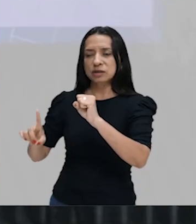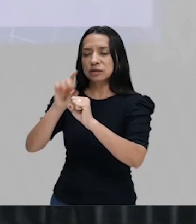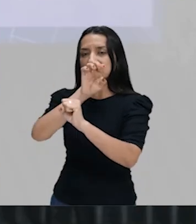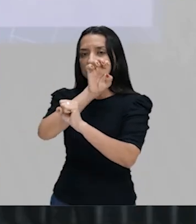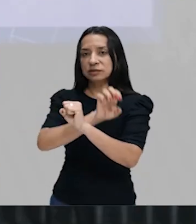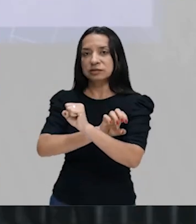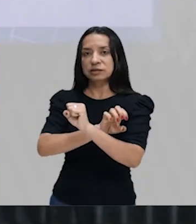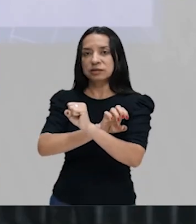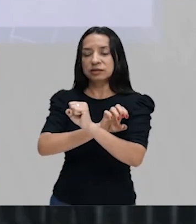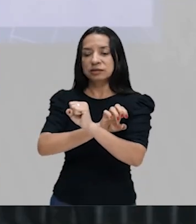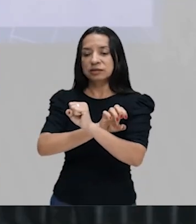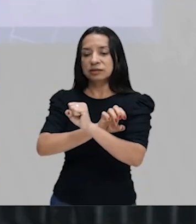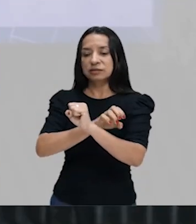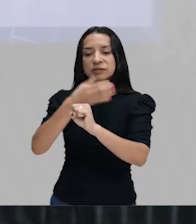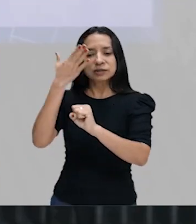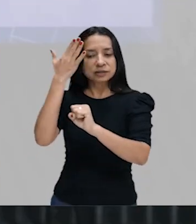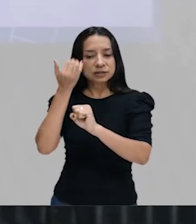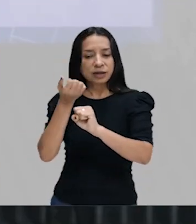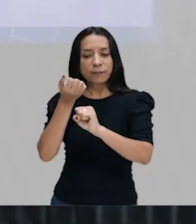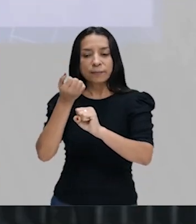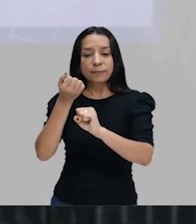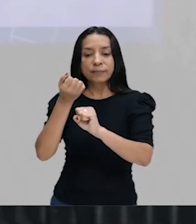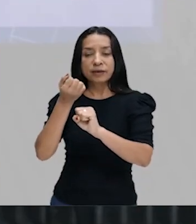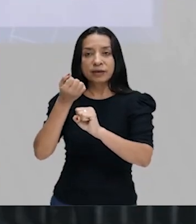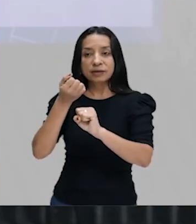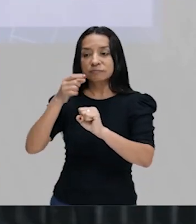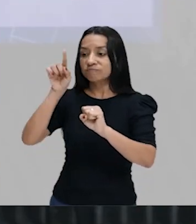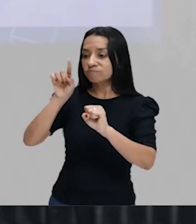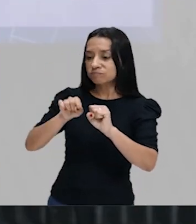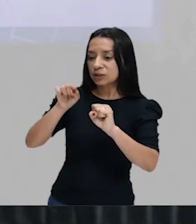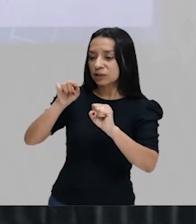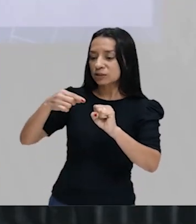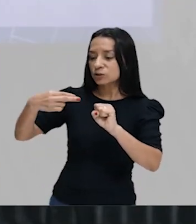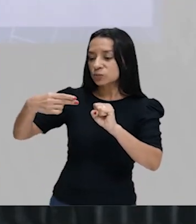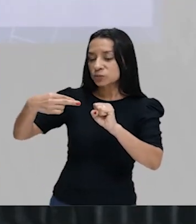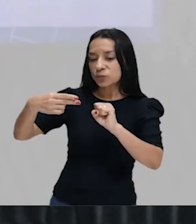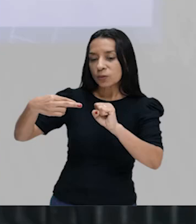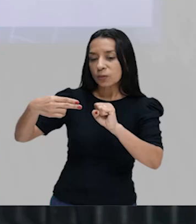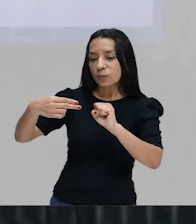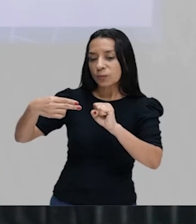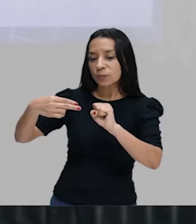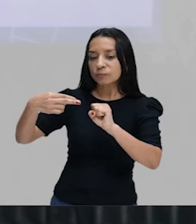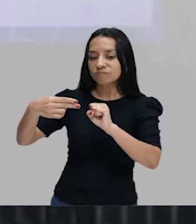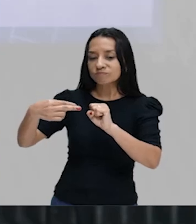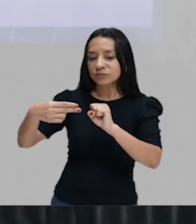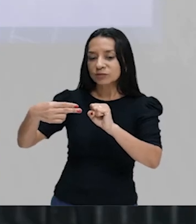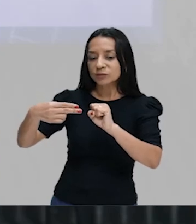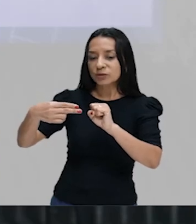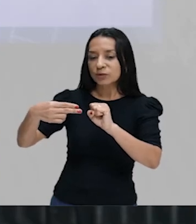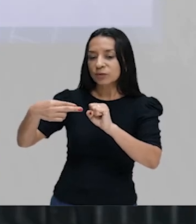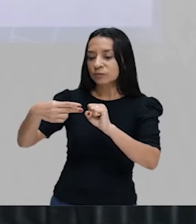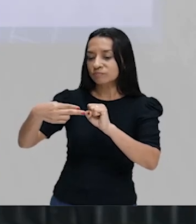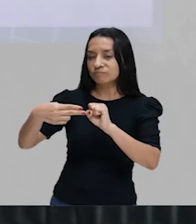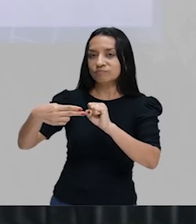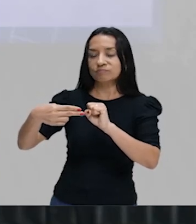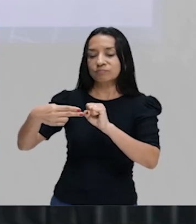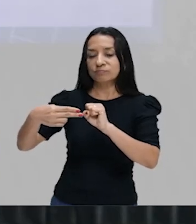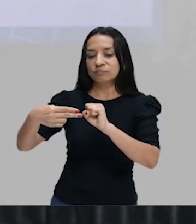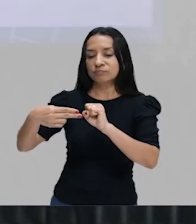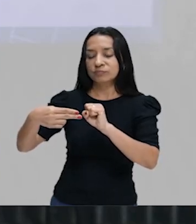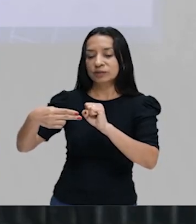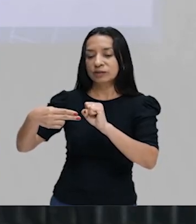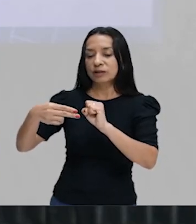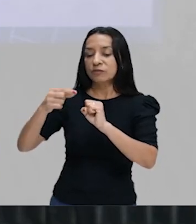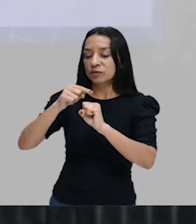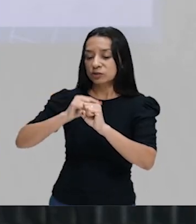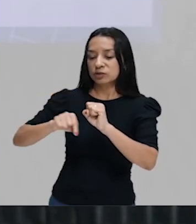esquerda, você vai identificar a barrinha do igual. Perceba que aqui, ó, nessa primeira representação, está fechado no A. Então, é o